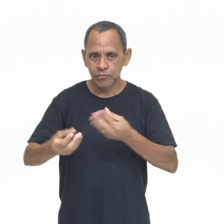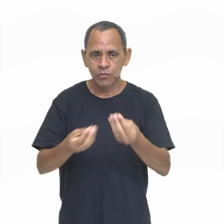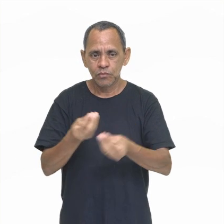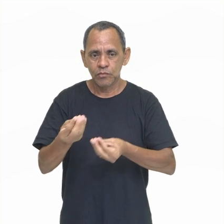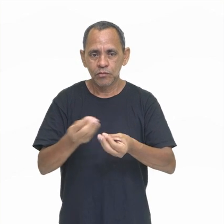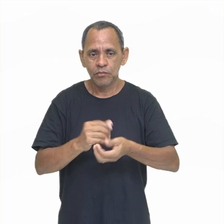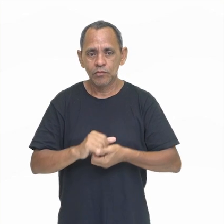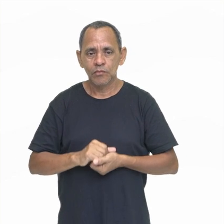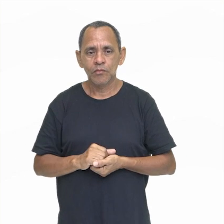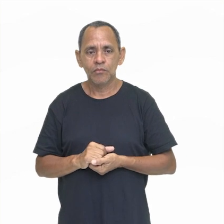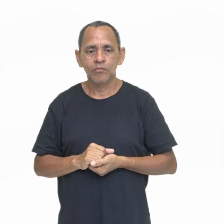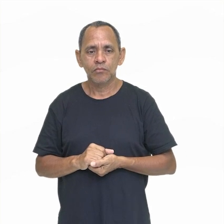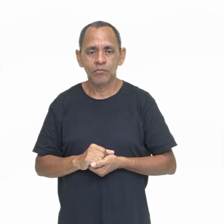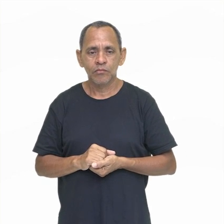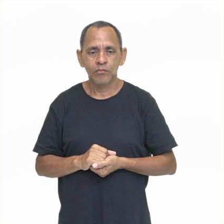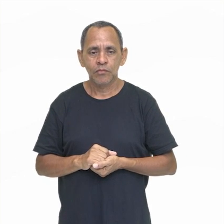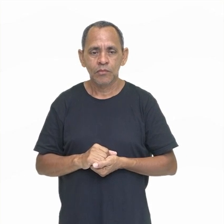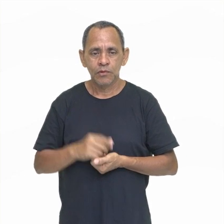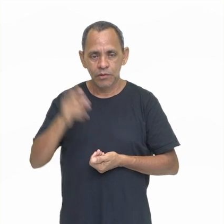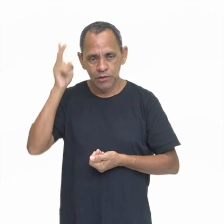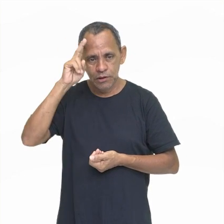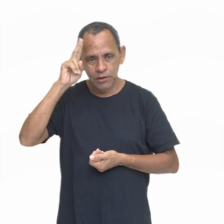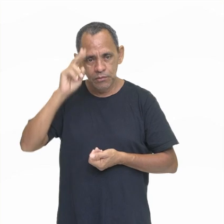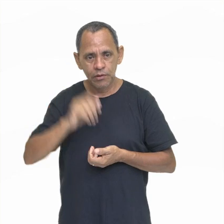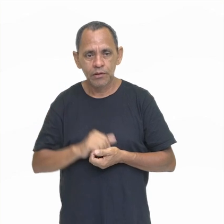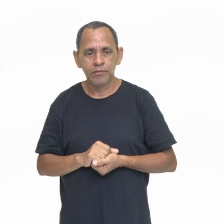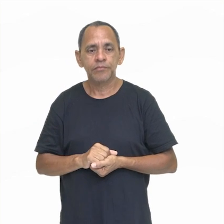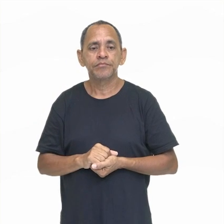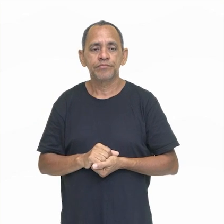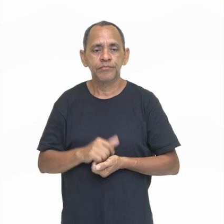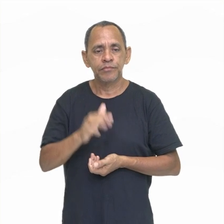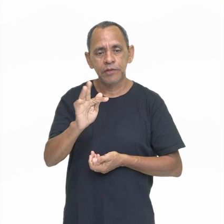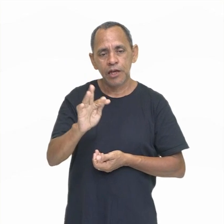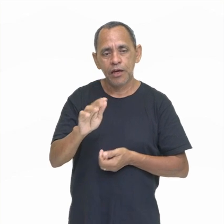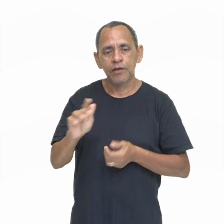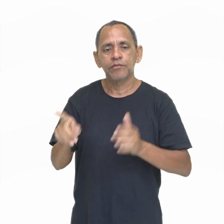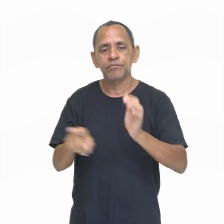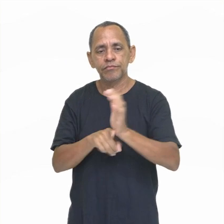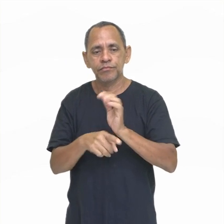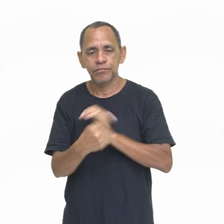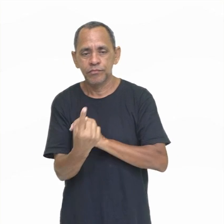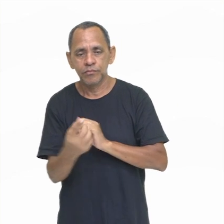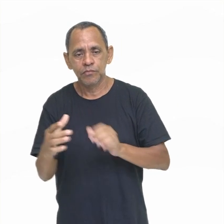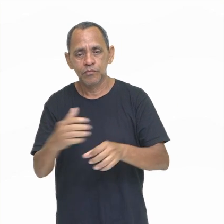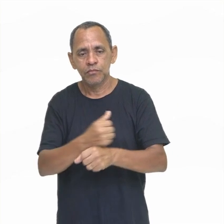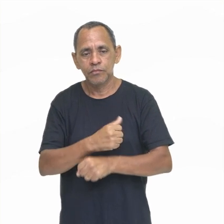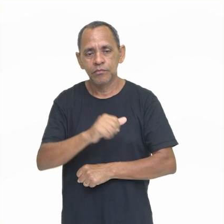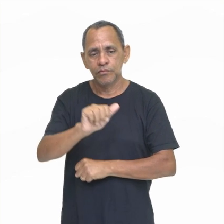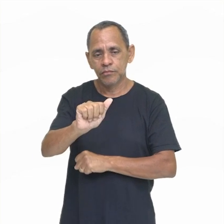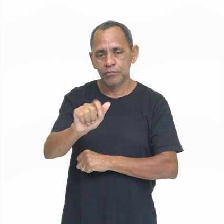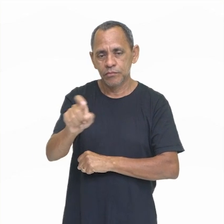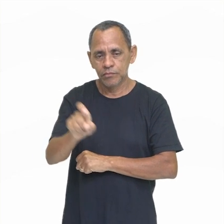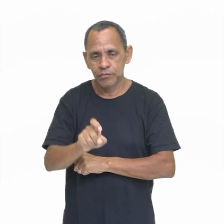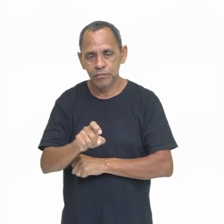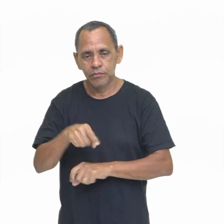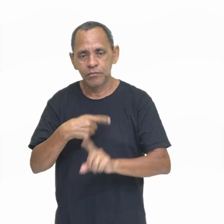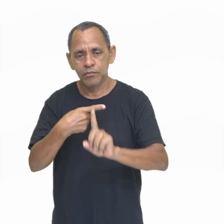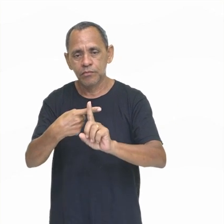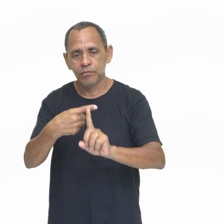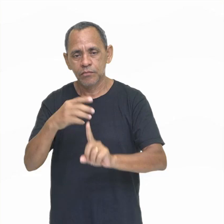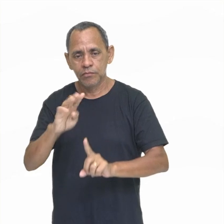de-1 é igual a x + b Ok